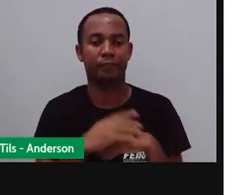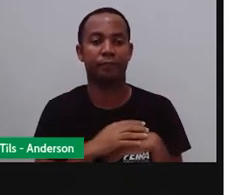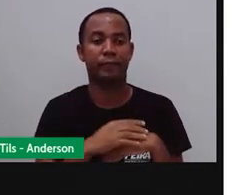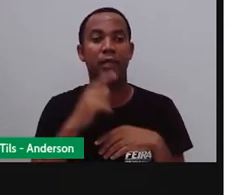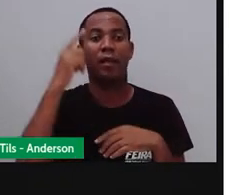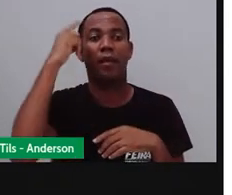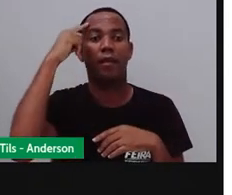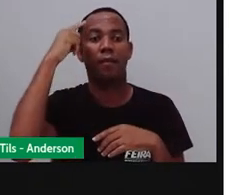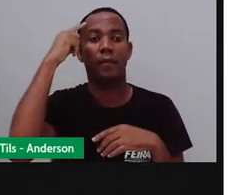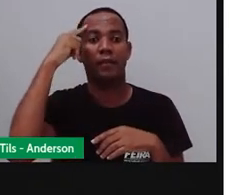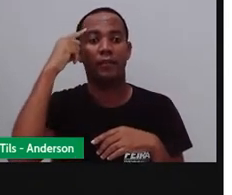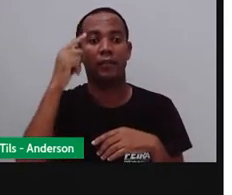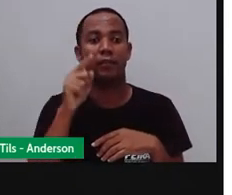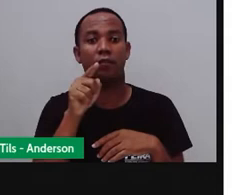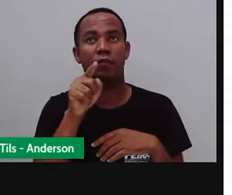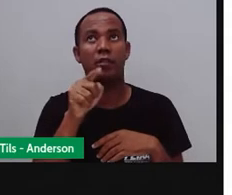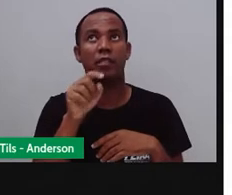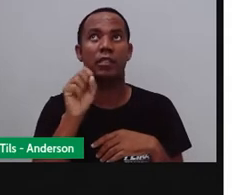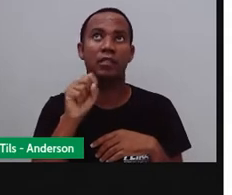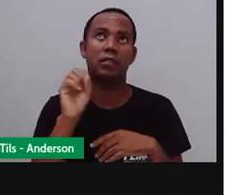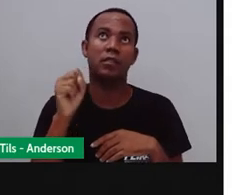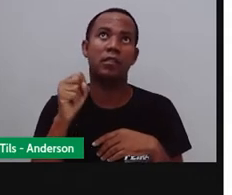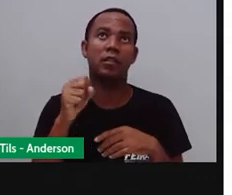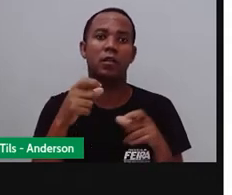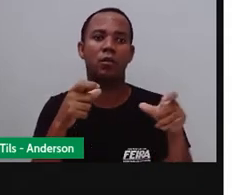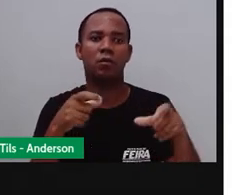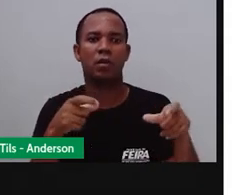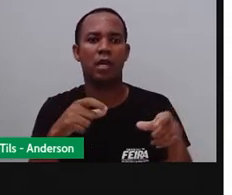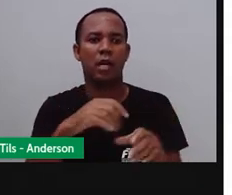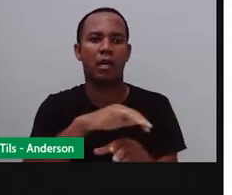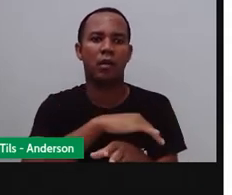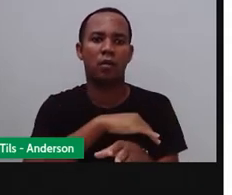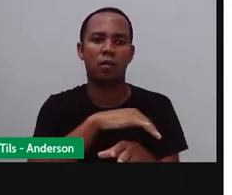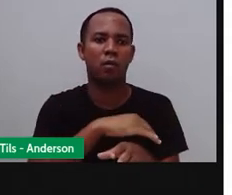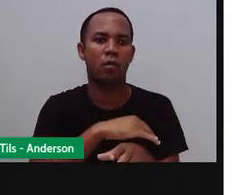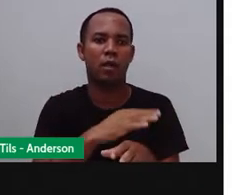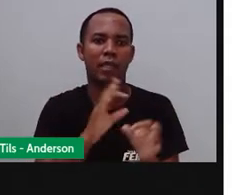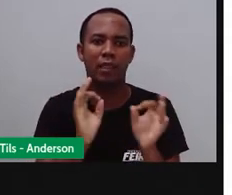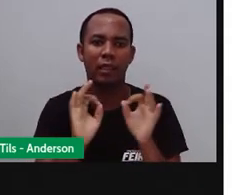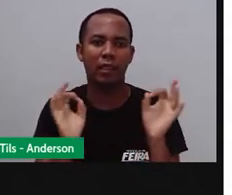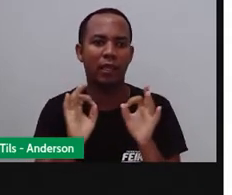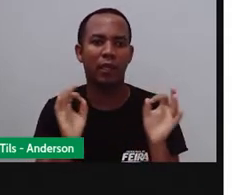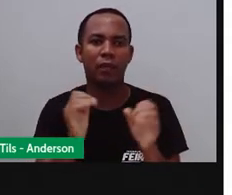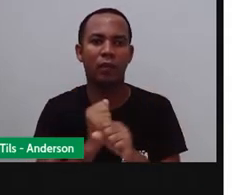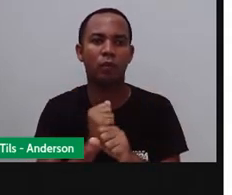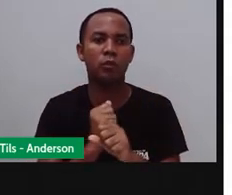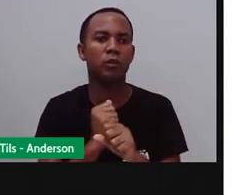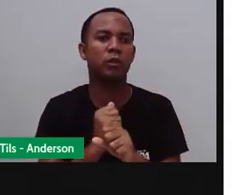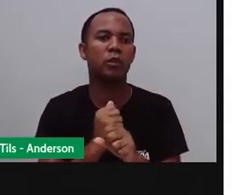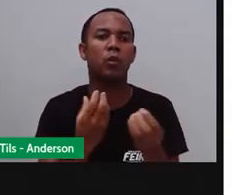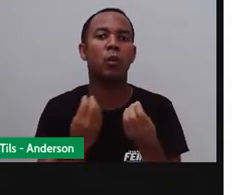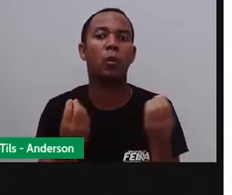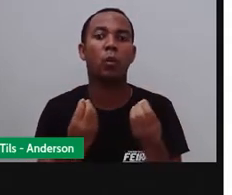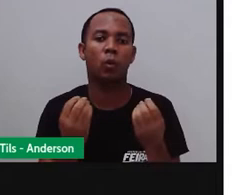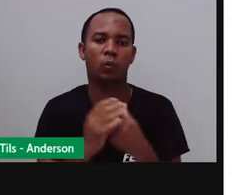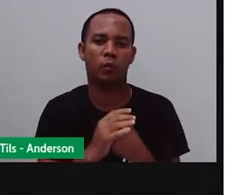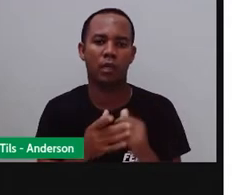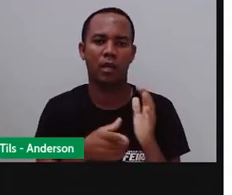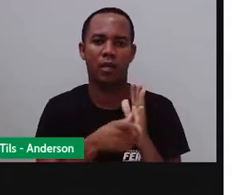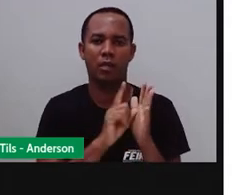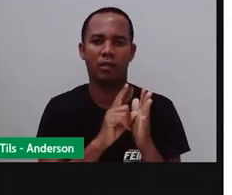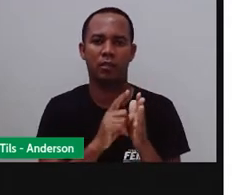imagine só, se essa rua, esse condomínio, ele não tivesse sido construído, essa água seria absorvida o quê? Pelo